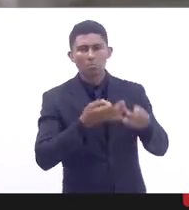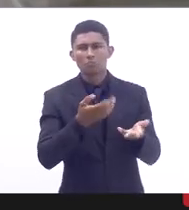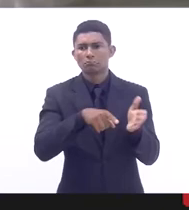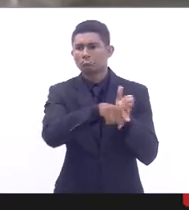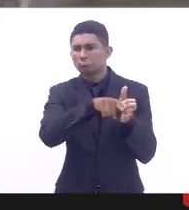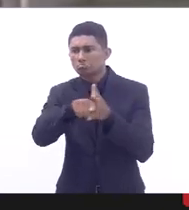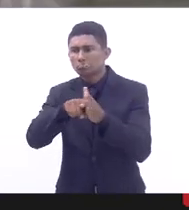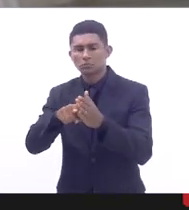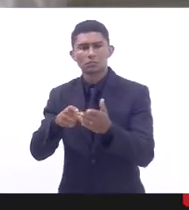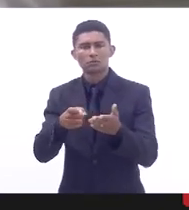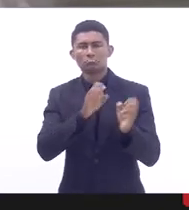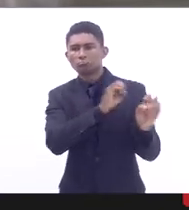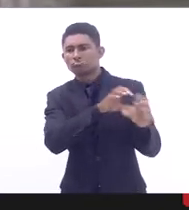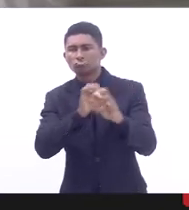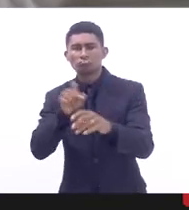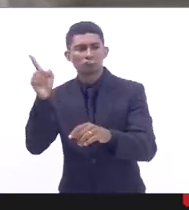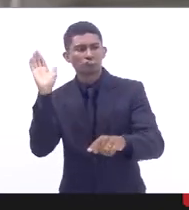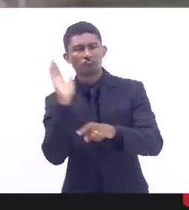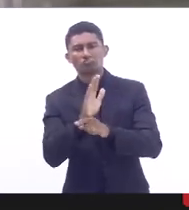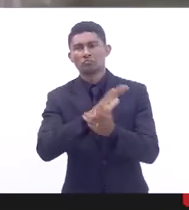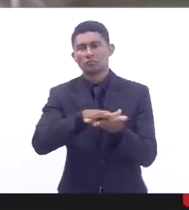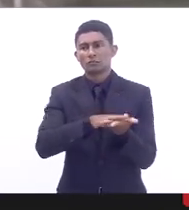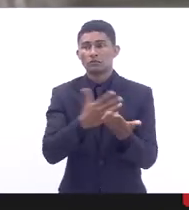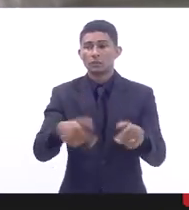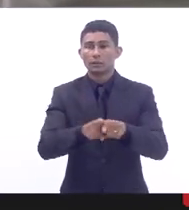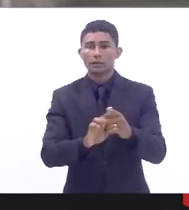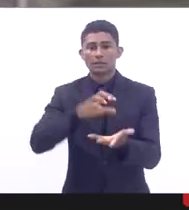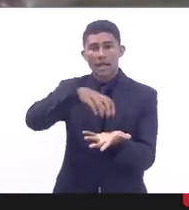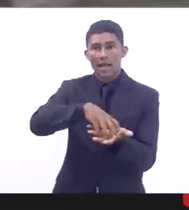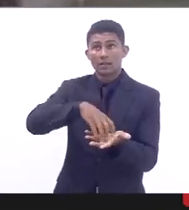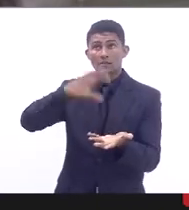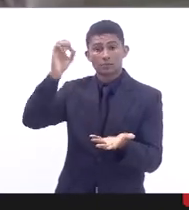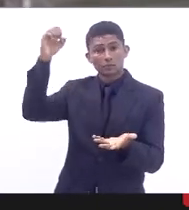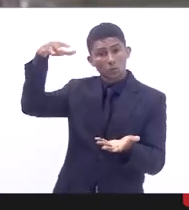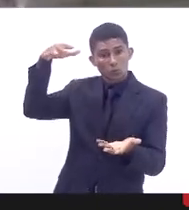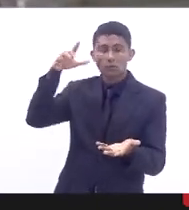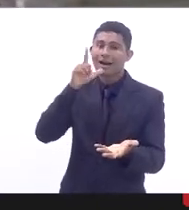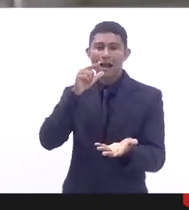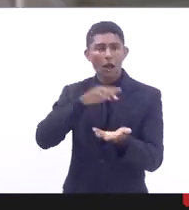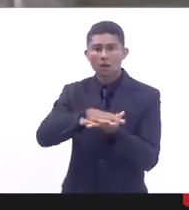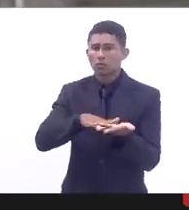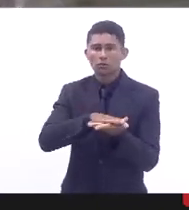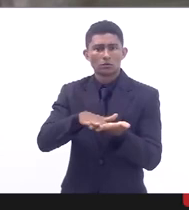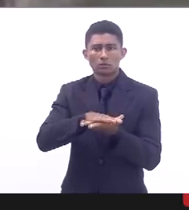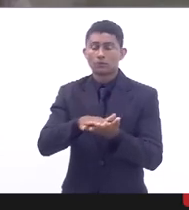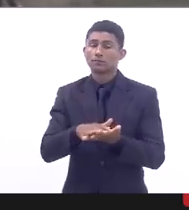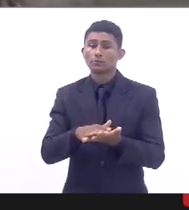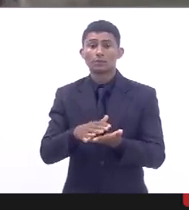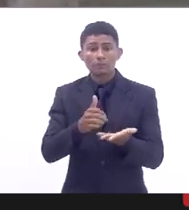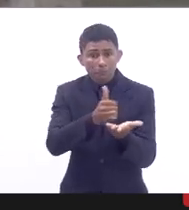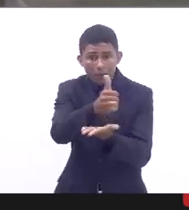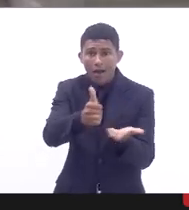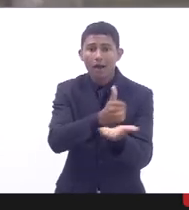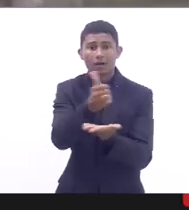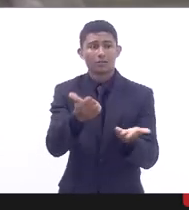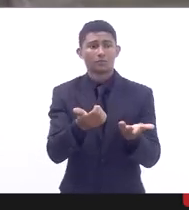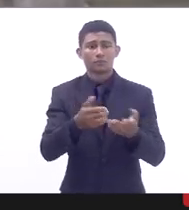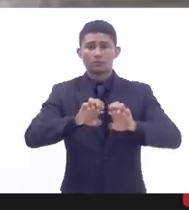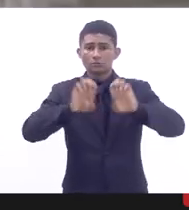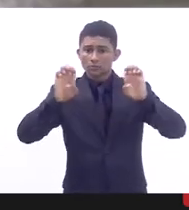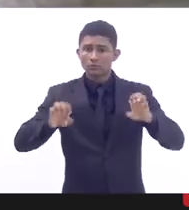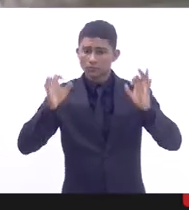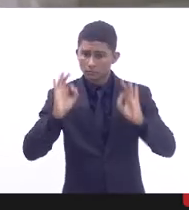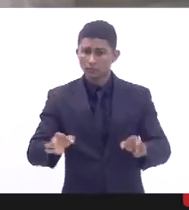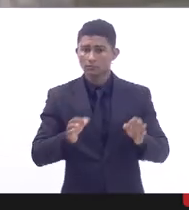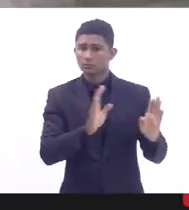EA extensão e hoje temos um centro sem luz e sem água é o básico para o funcionamento de qualquer estrutura e eu